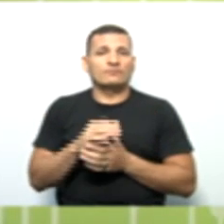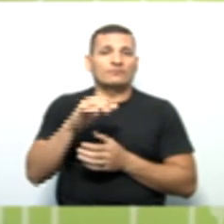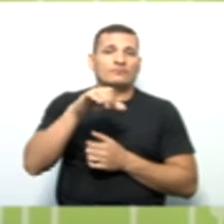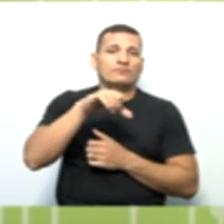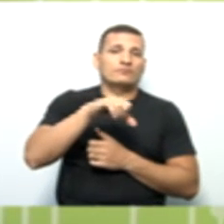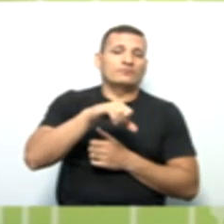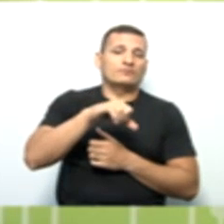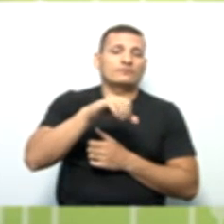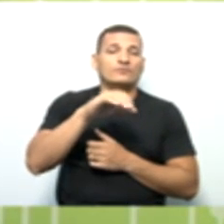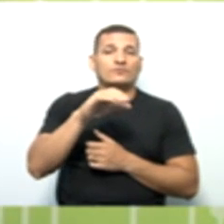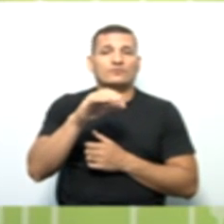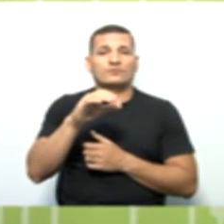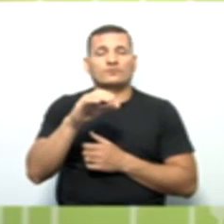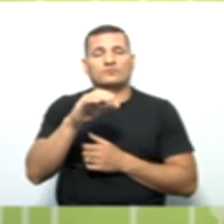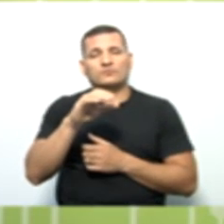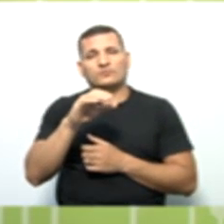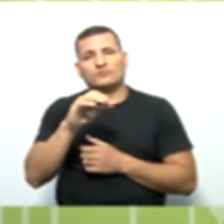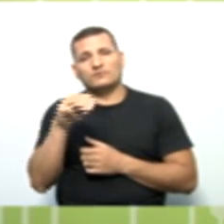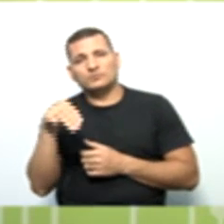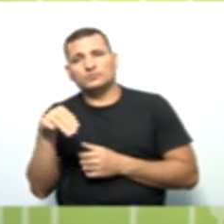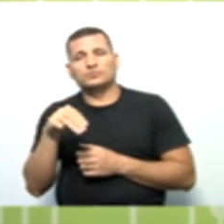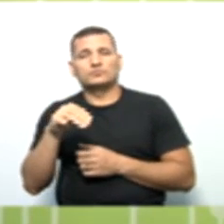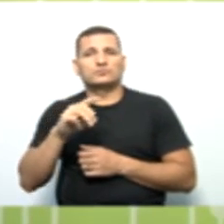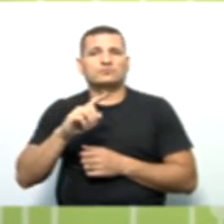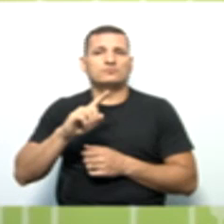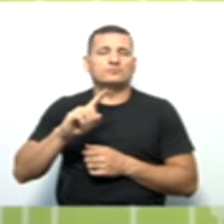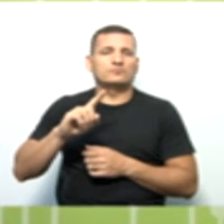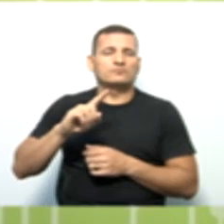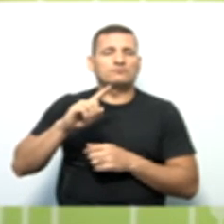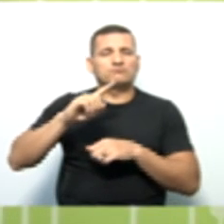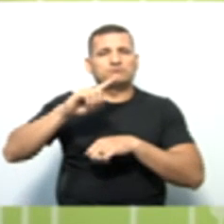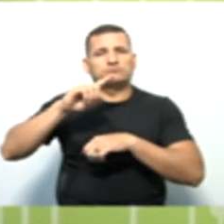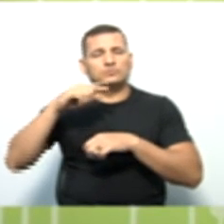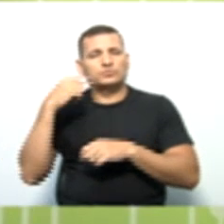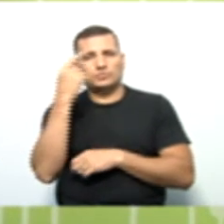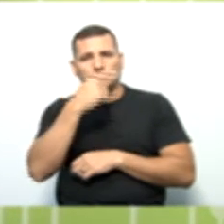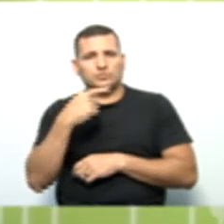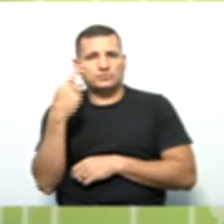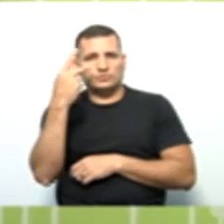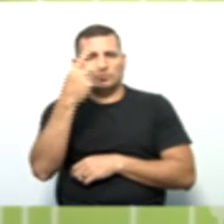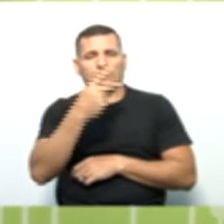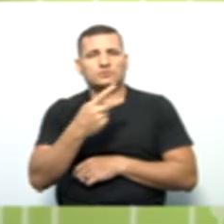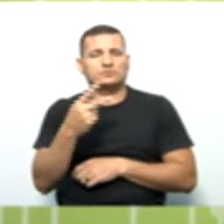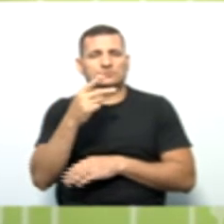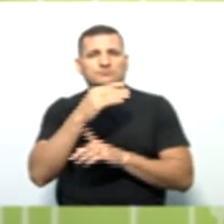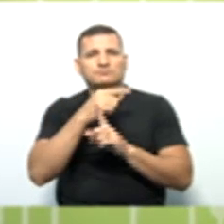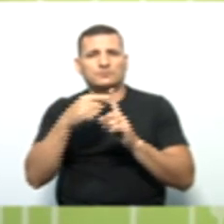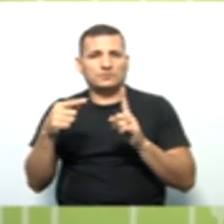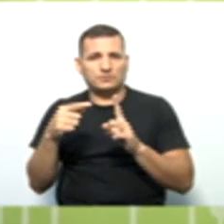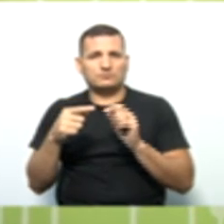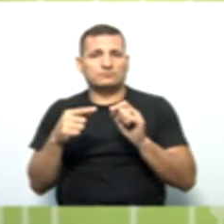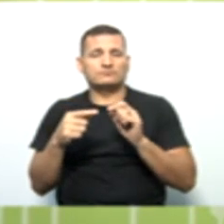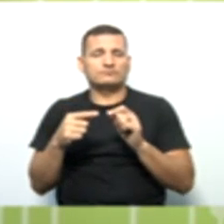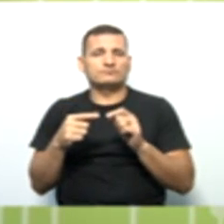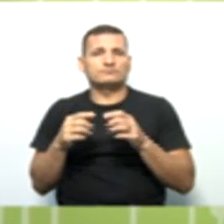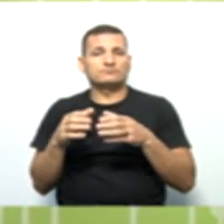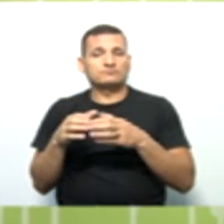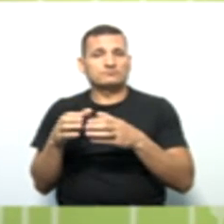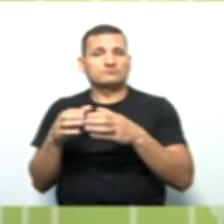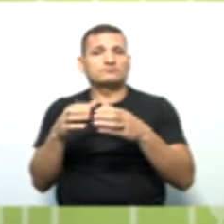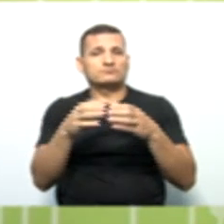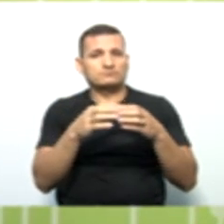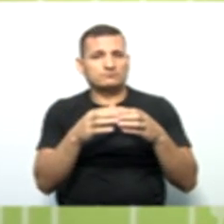minutos a 2 horas e meia de reunião, em que cada pessoa, são um time de 3 a 4 pessoas, tem um